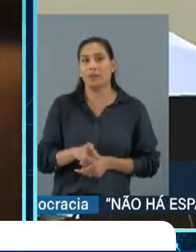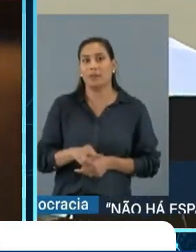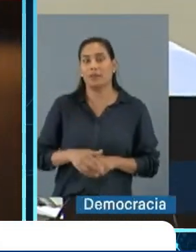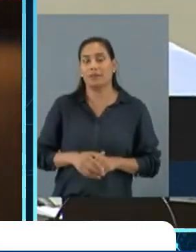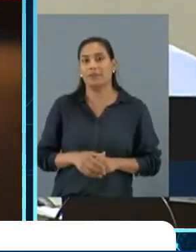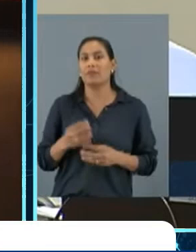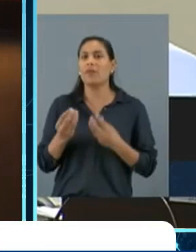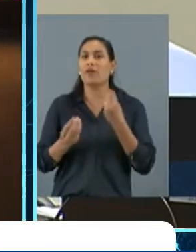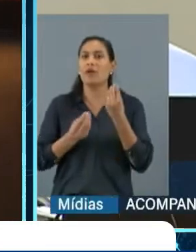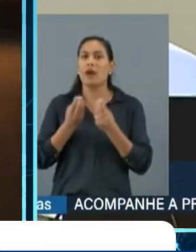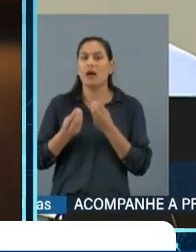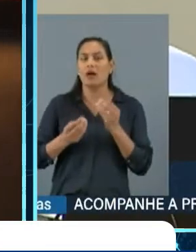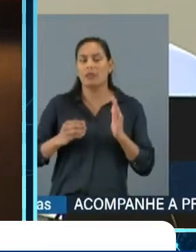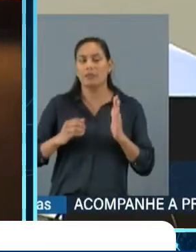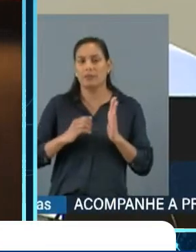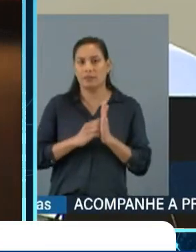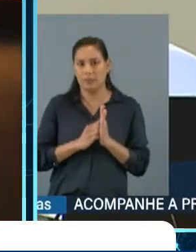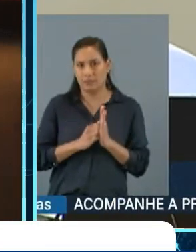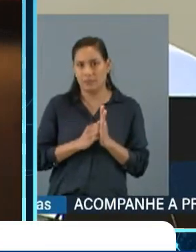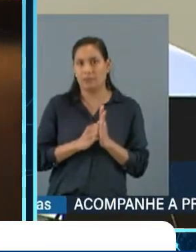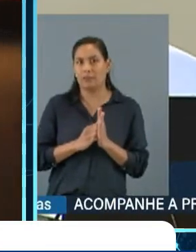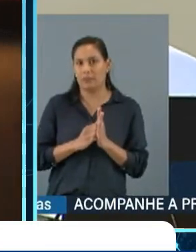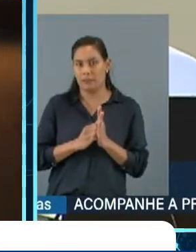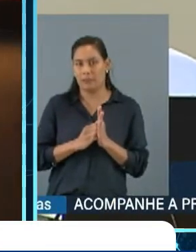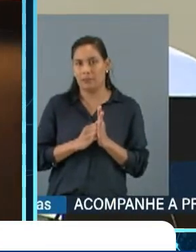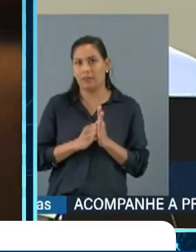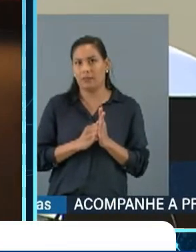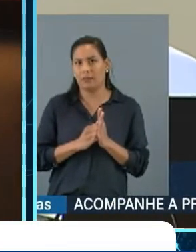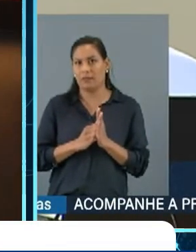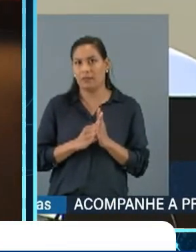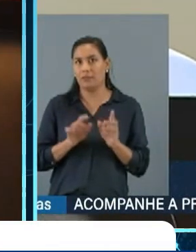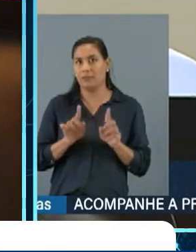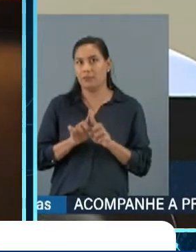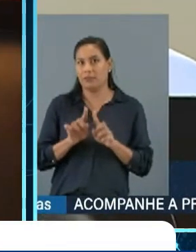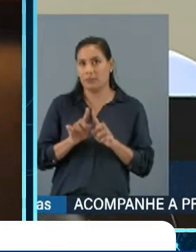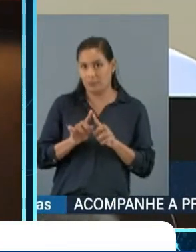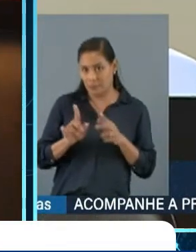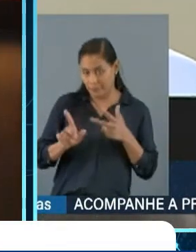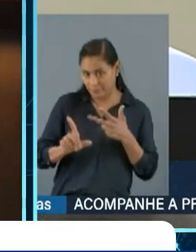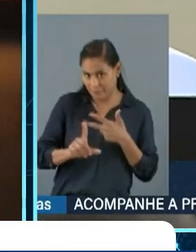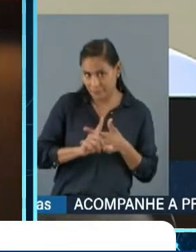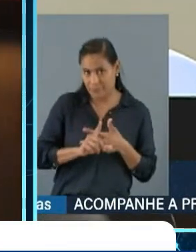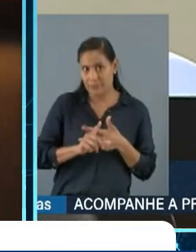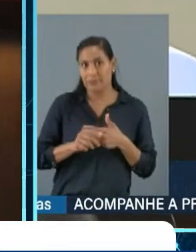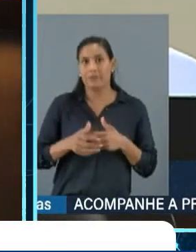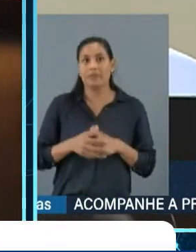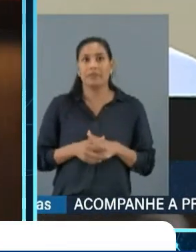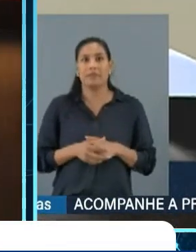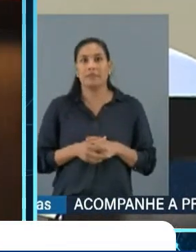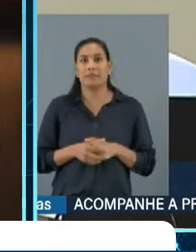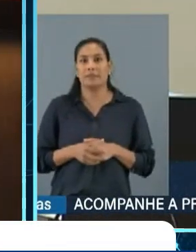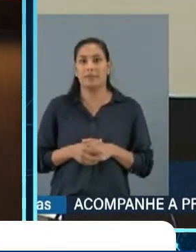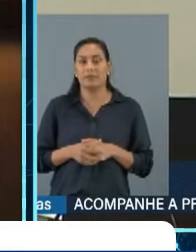seu candidato, e outras matérias que nós tivemos aqui, como as decisões monocráticas, né, a